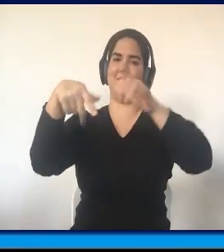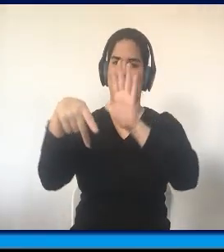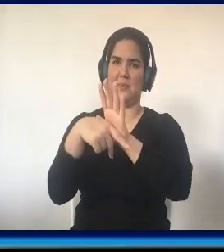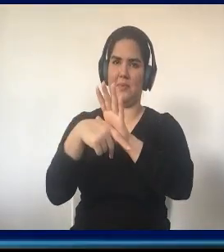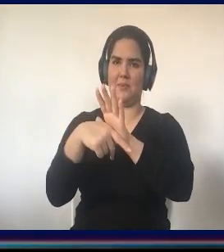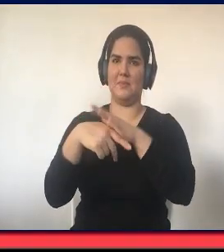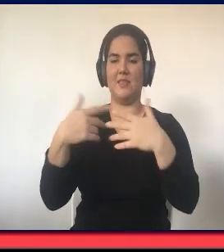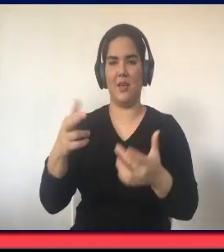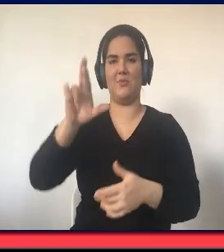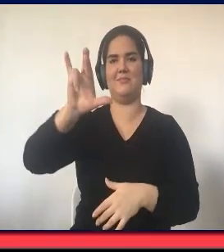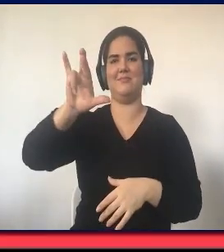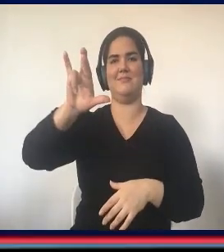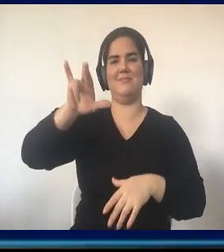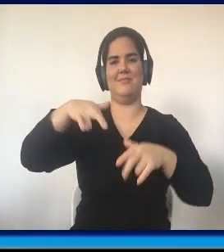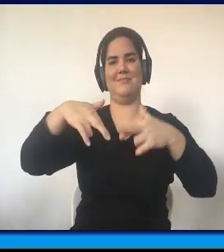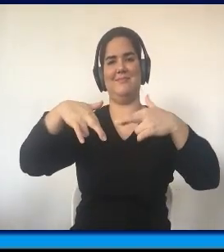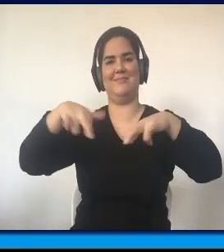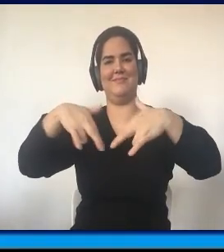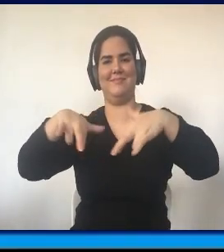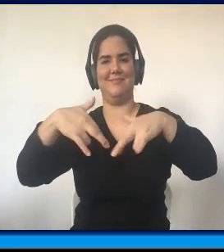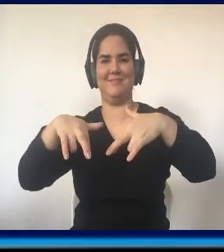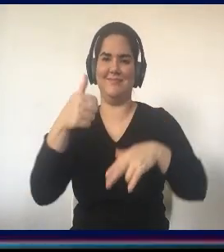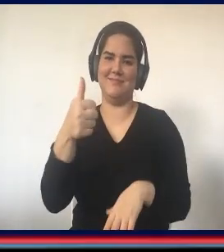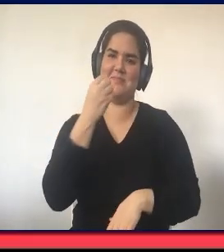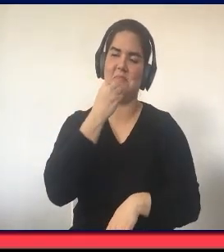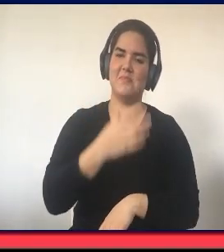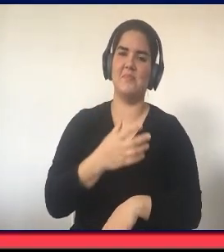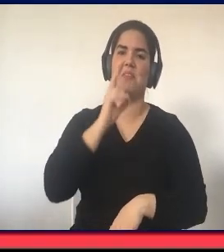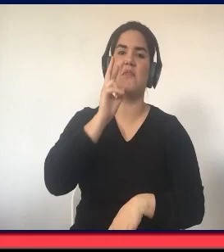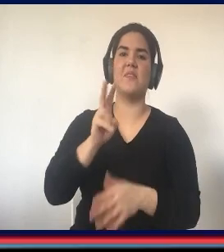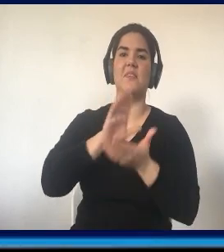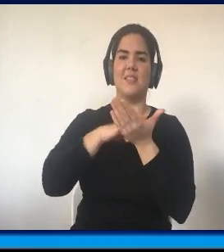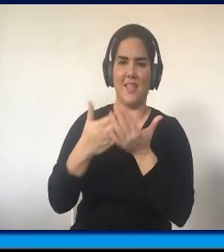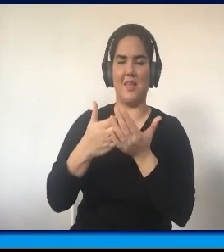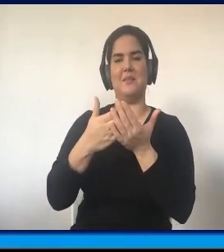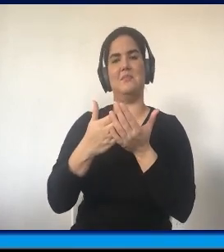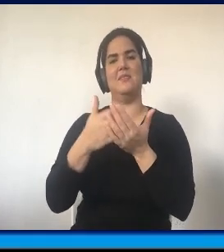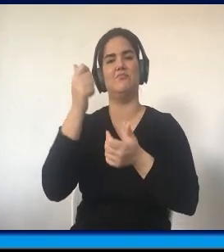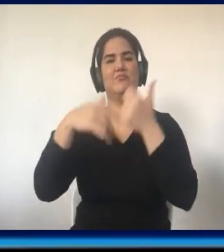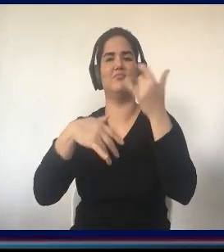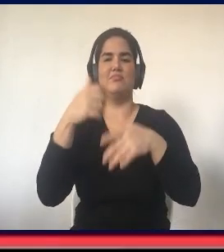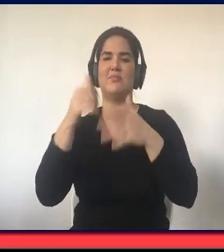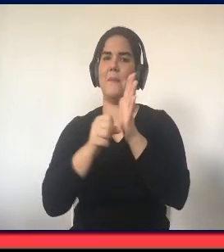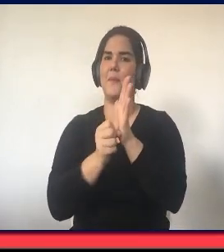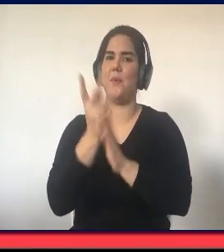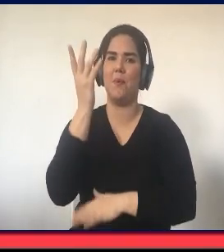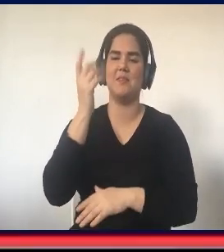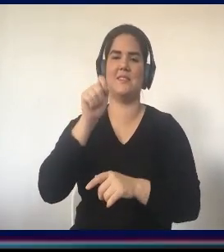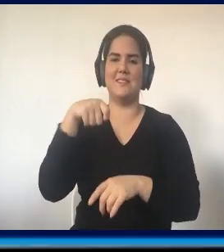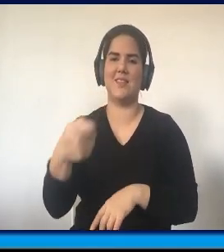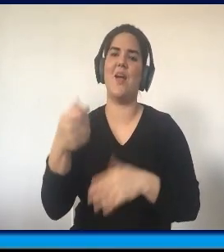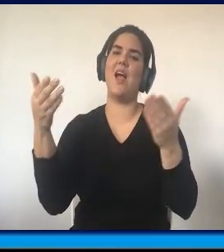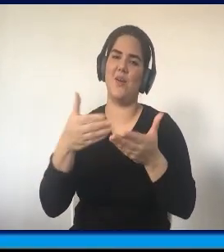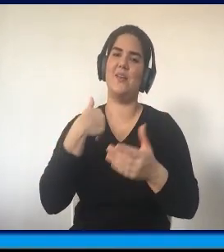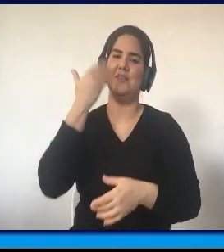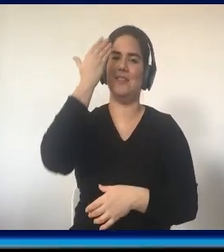visto. Deve ter visto a nossa intérprete aí fazendo várias vezes esse sinal. Agora você vai entender um pouquinho mais e aprender.